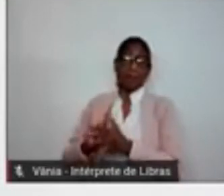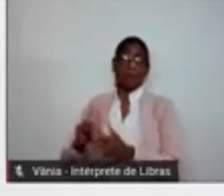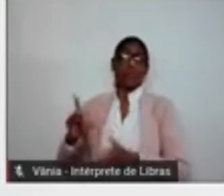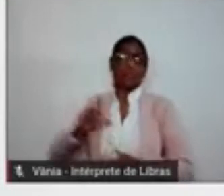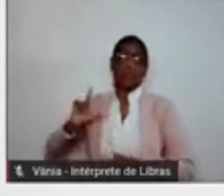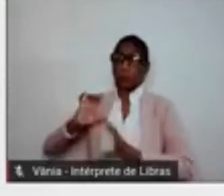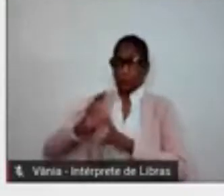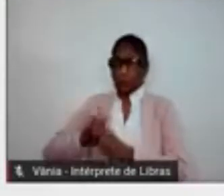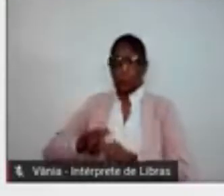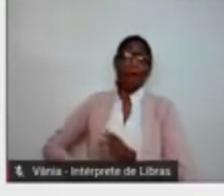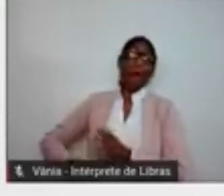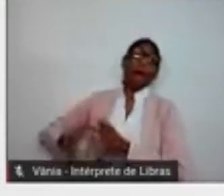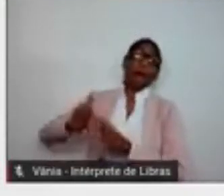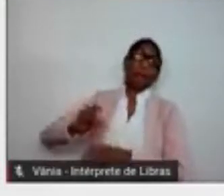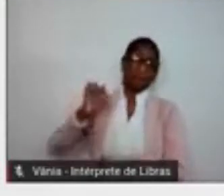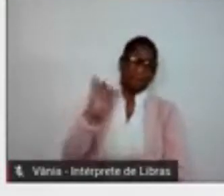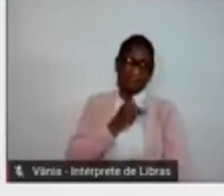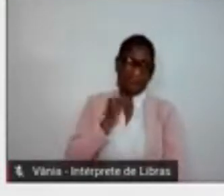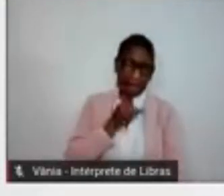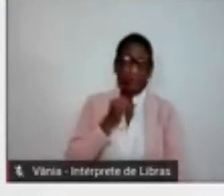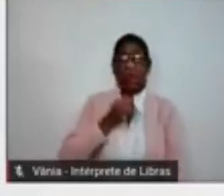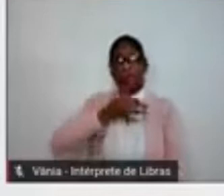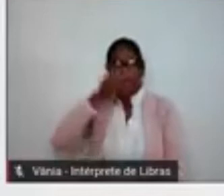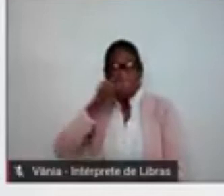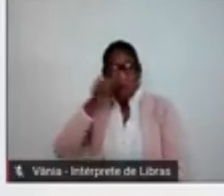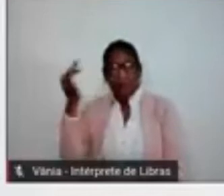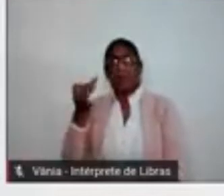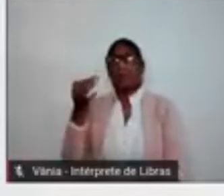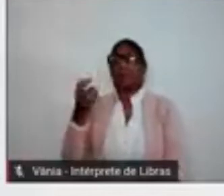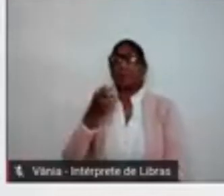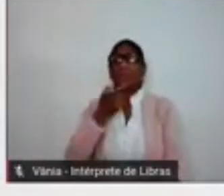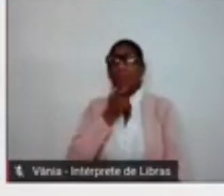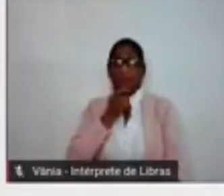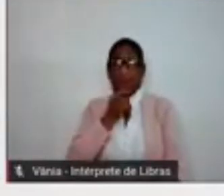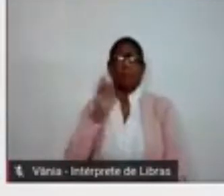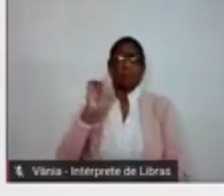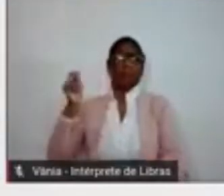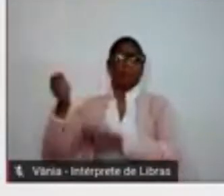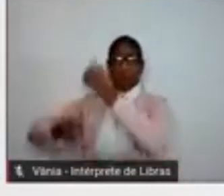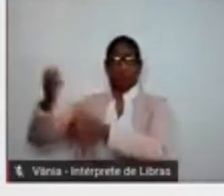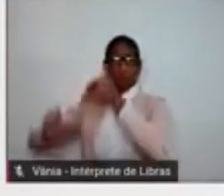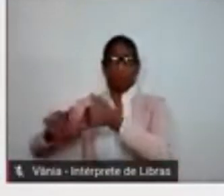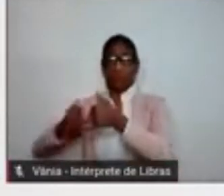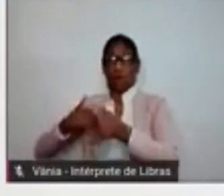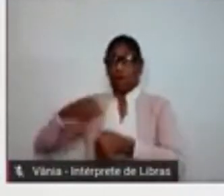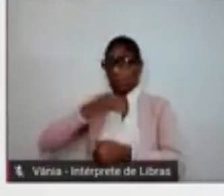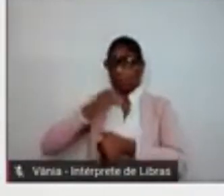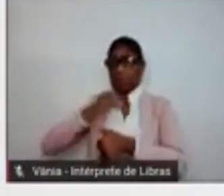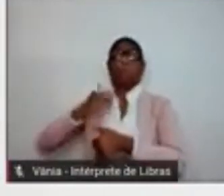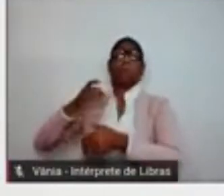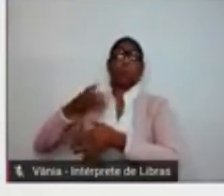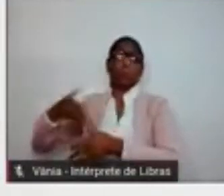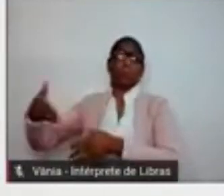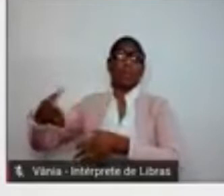estouro, diferentemente do que aconteceu na Itália, na França, né, na Inglaterra. Então, a situação também é uma situação